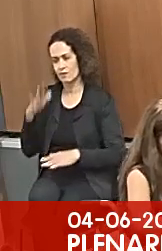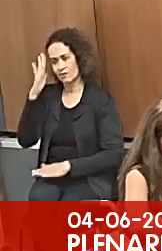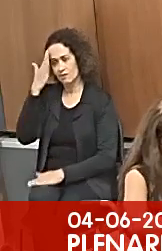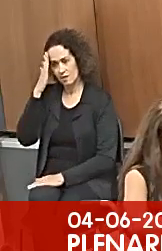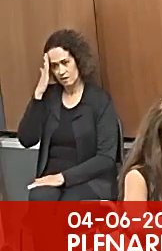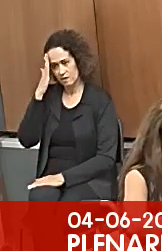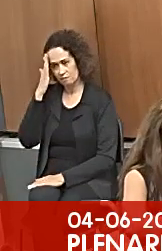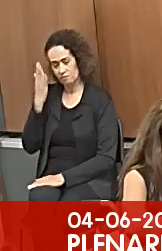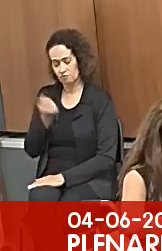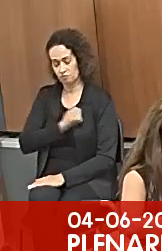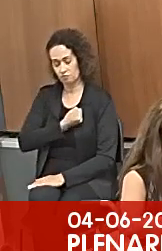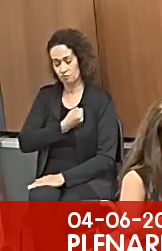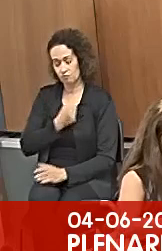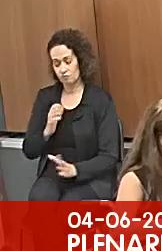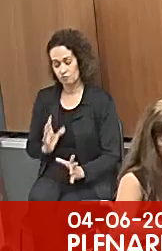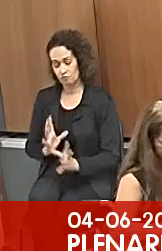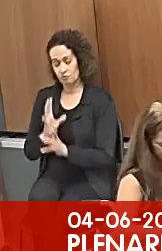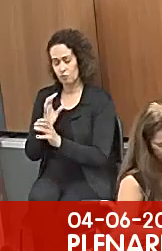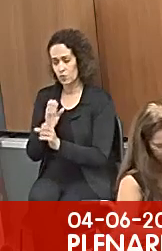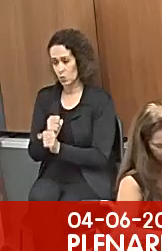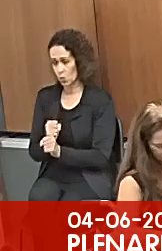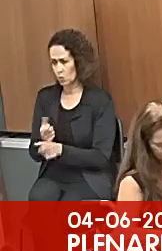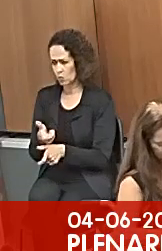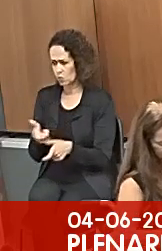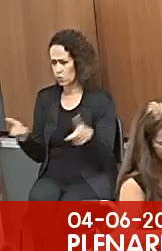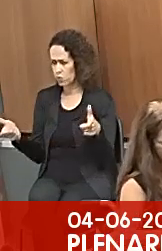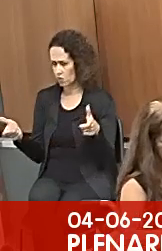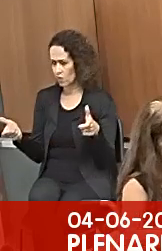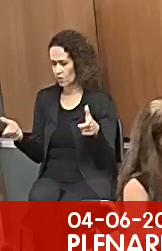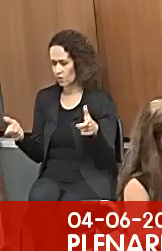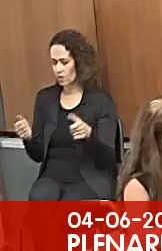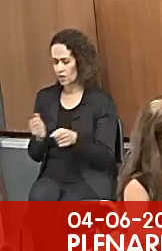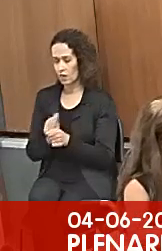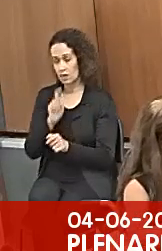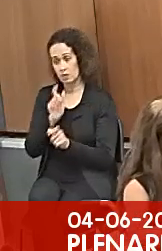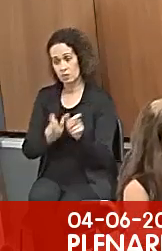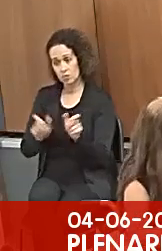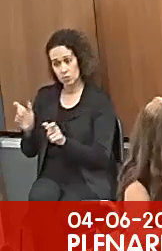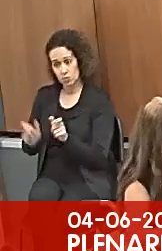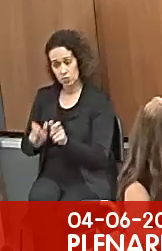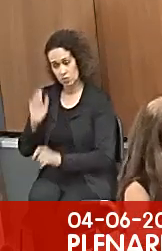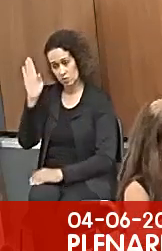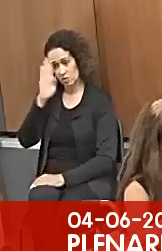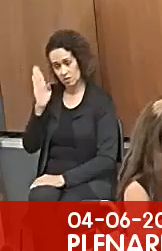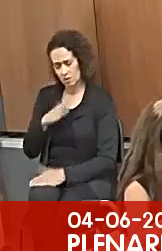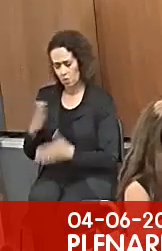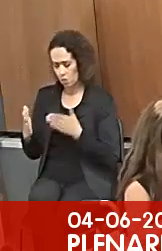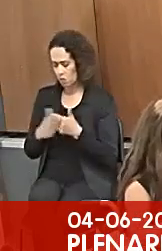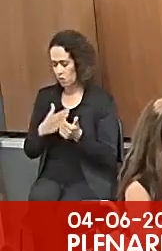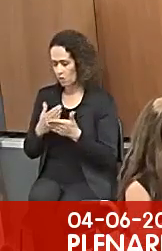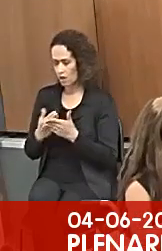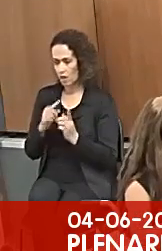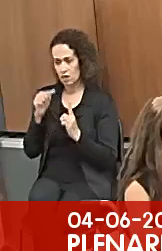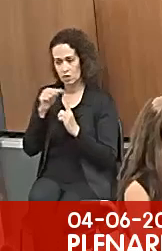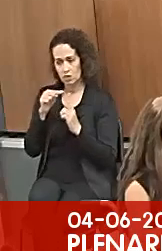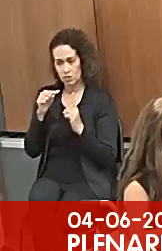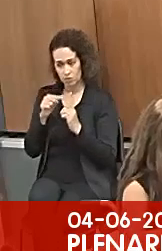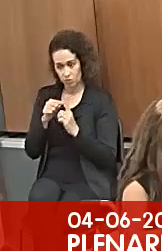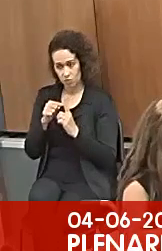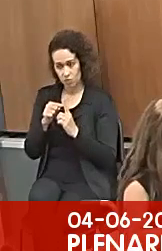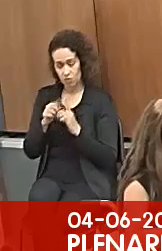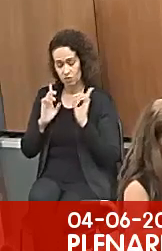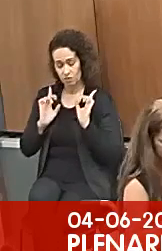muito fortes. Pessoas brasileiras com qualquer tipo de deficiência, em números redondos,